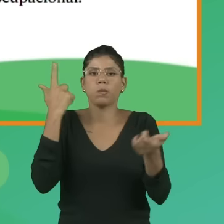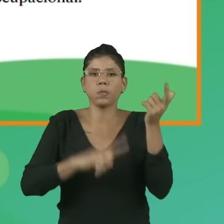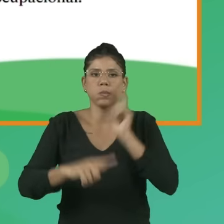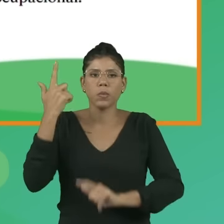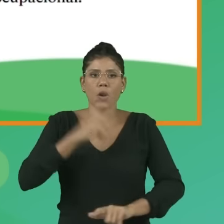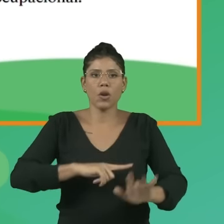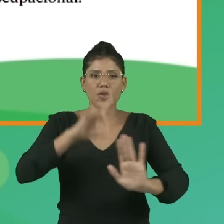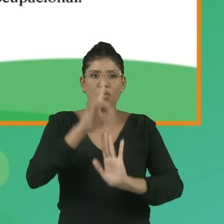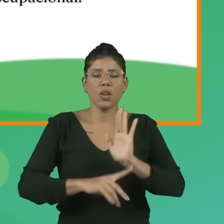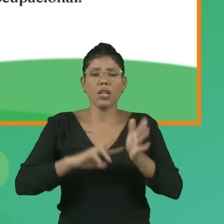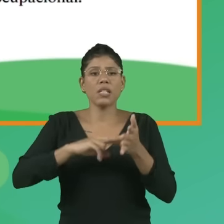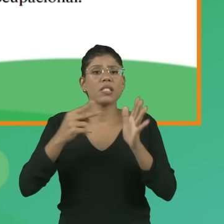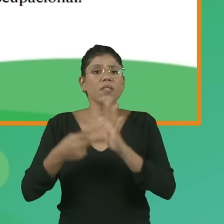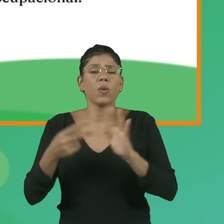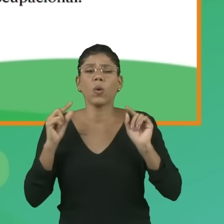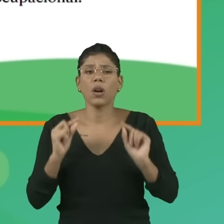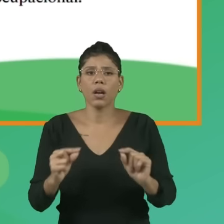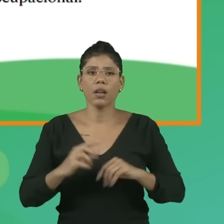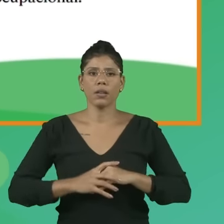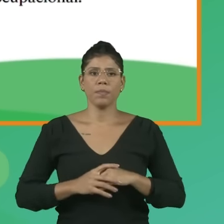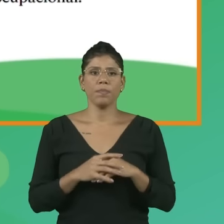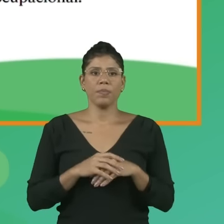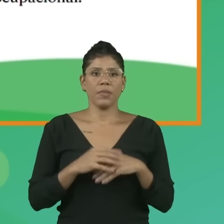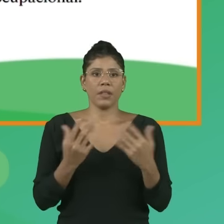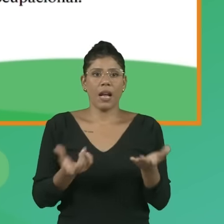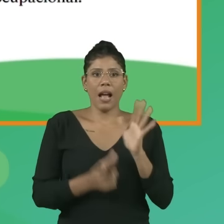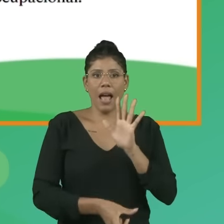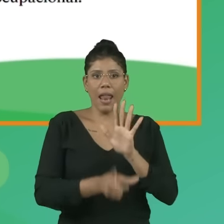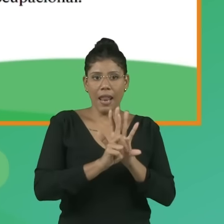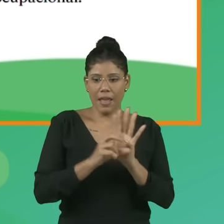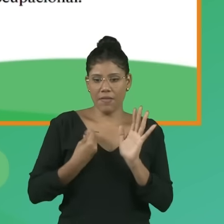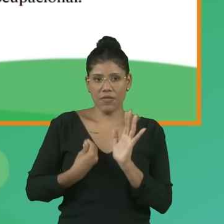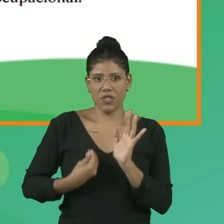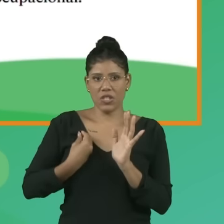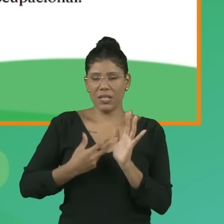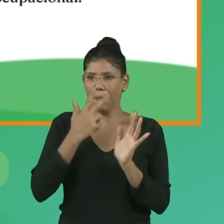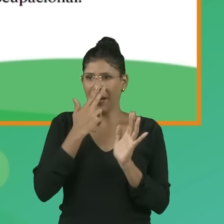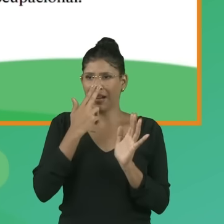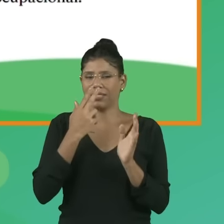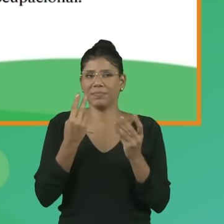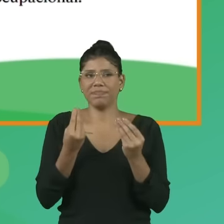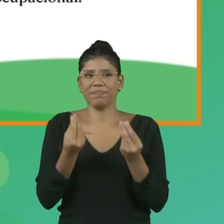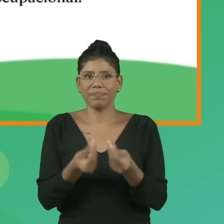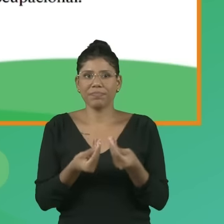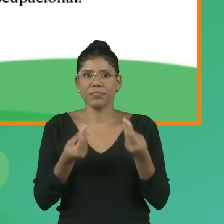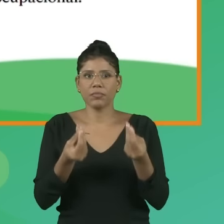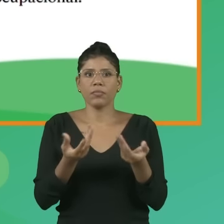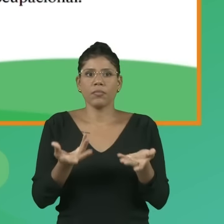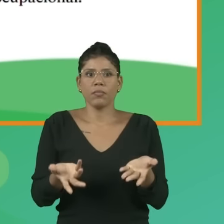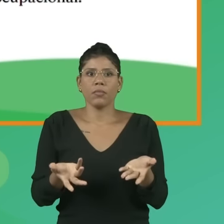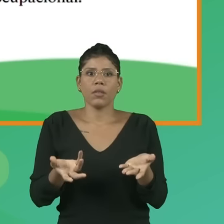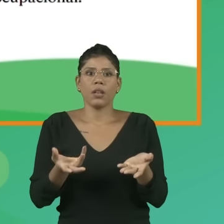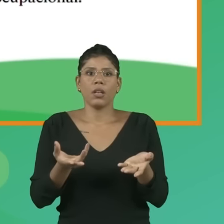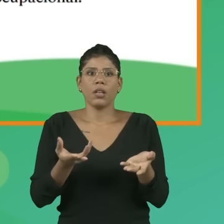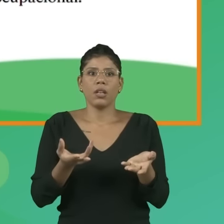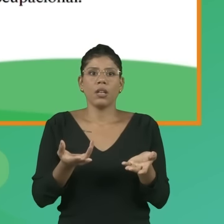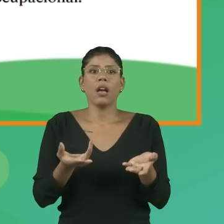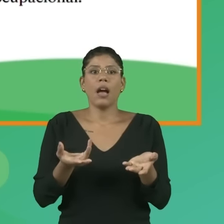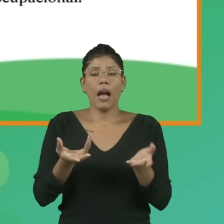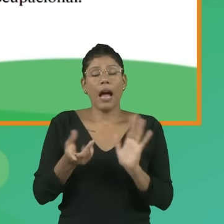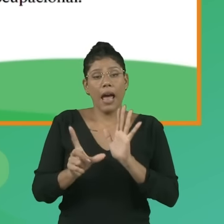Ele está querendo dizer aqui o quê? Que a legislação vigente ainda é muito antiquada, o que não é verdade, não tem esse anacronismo. Ela